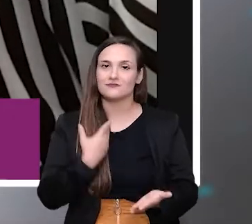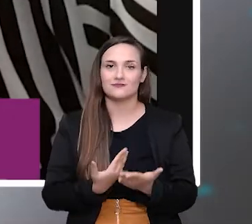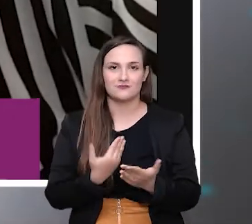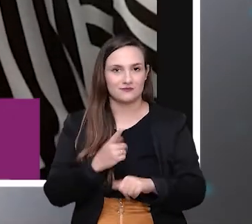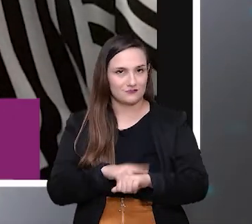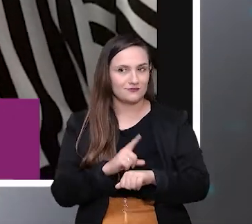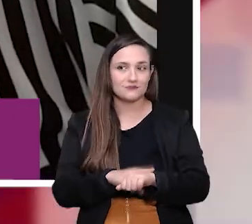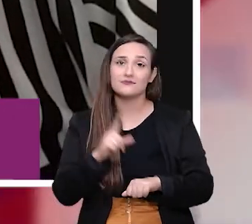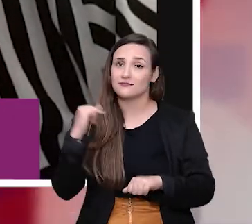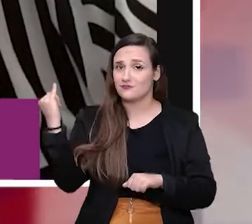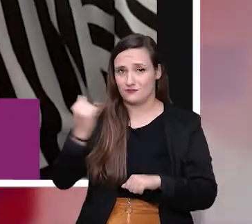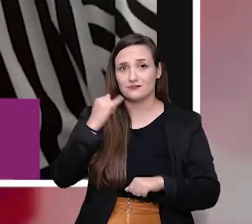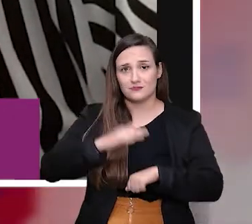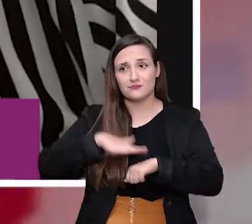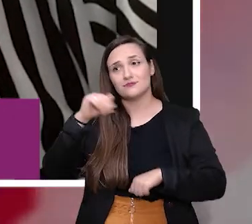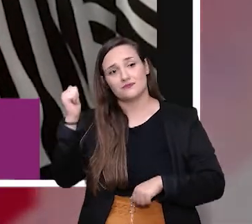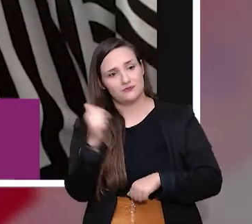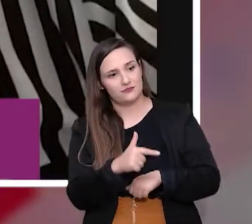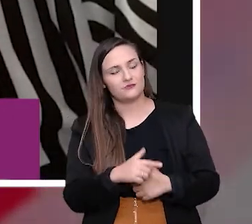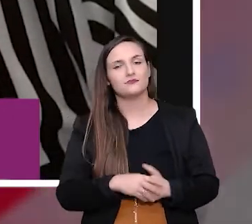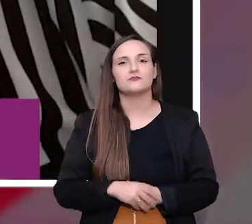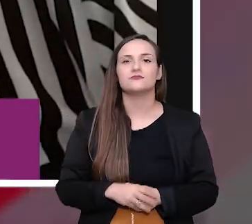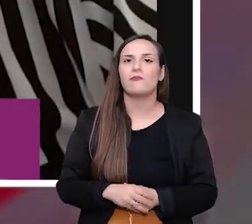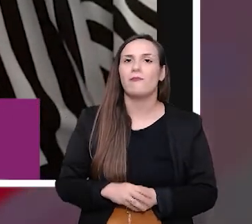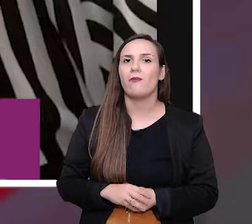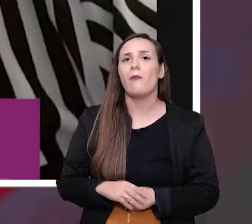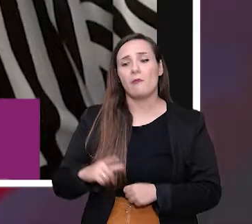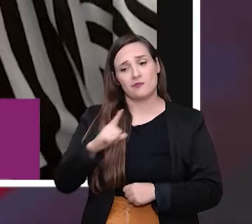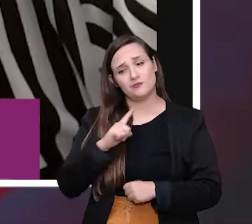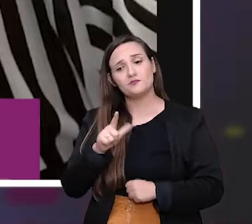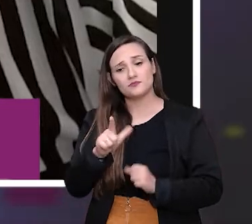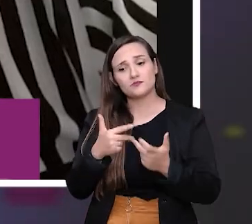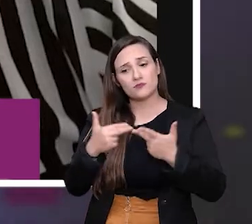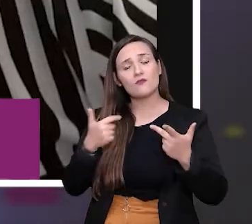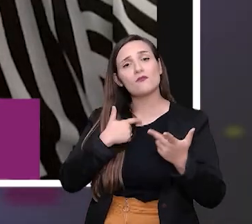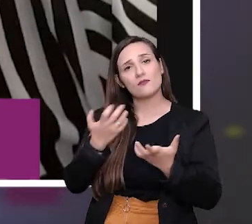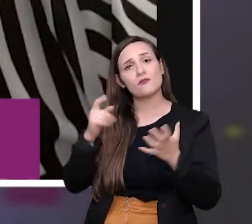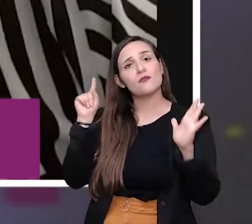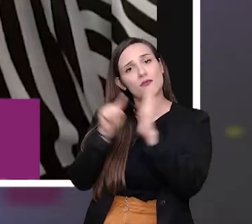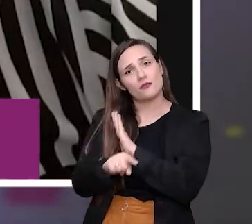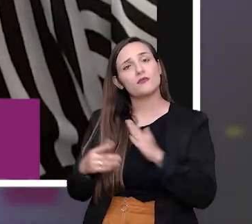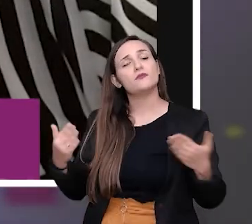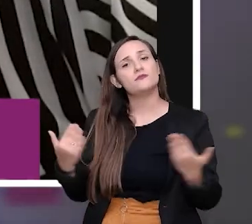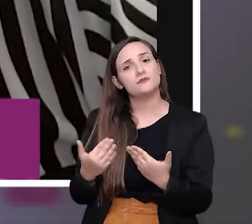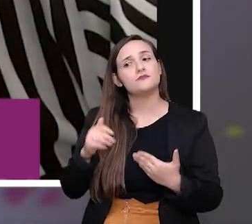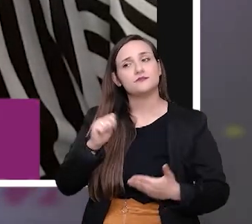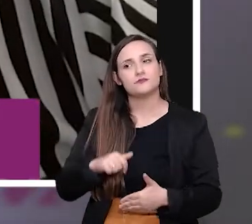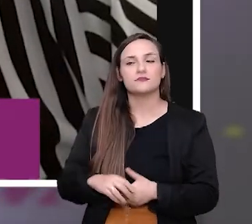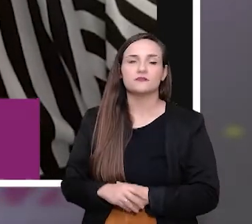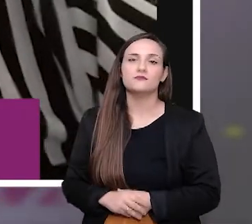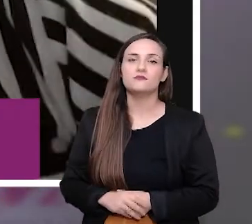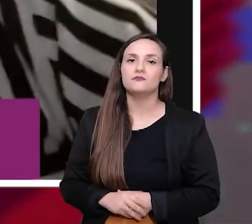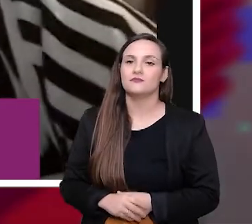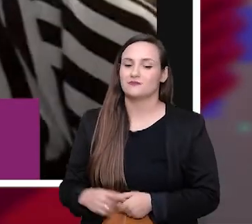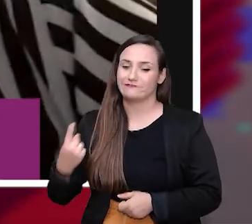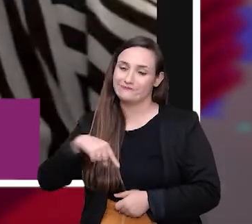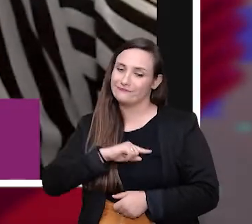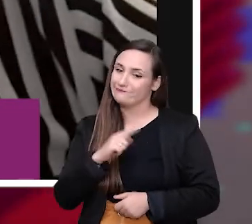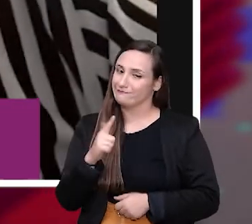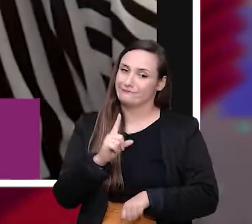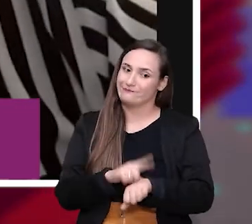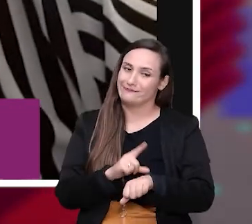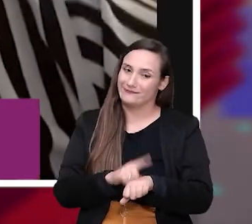essa outra questão, sabe? Sim, e tem um outro ponto que eu gostaria de abordar aqui, nós não temos mais